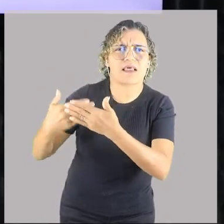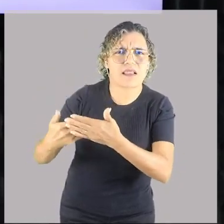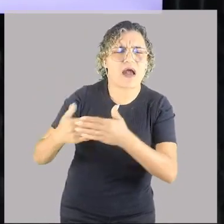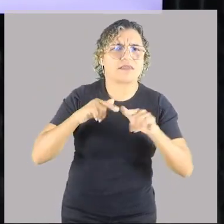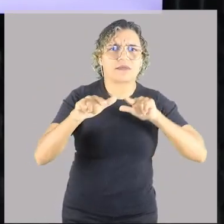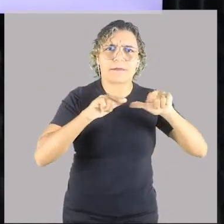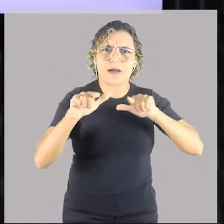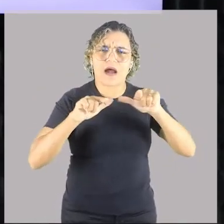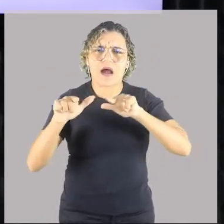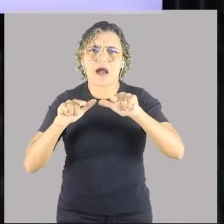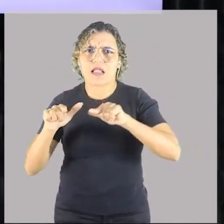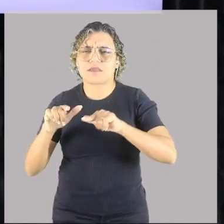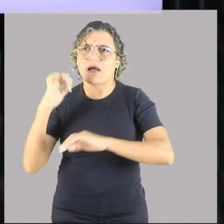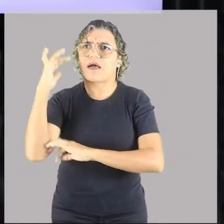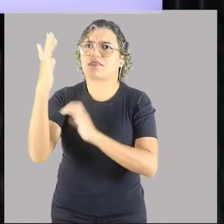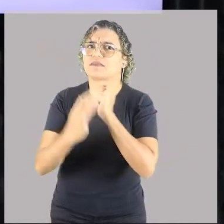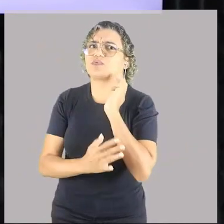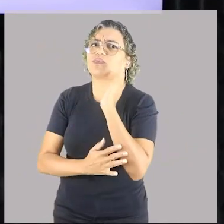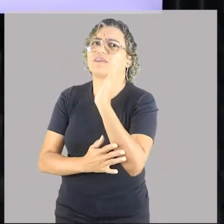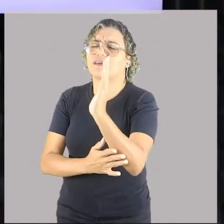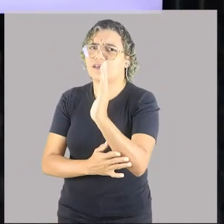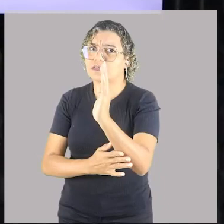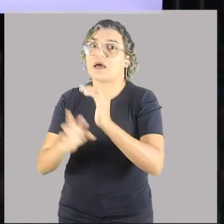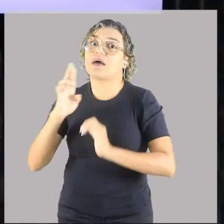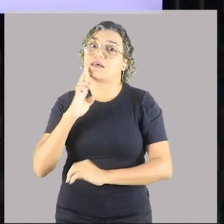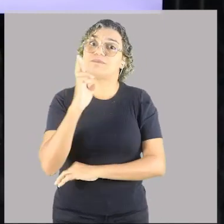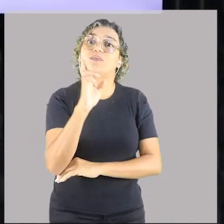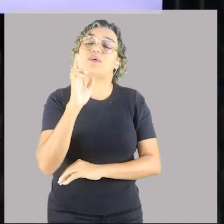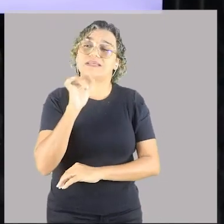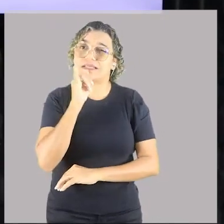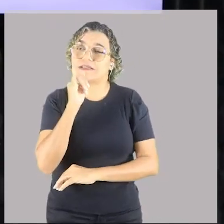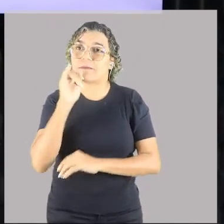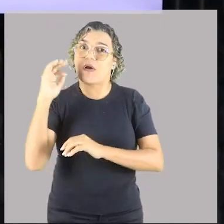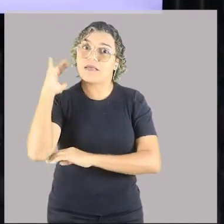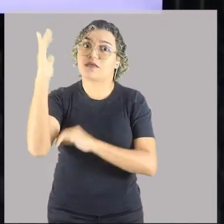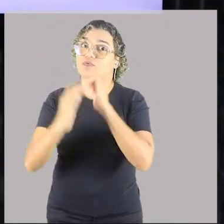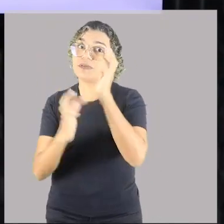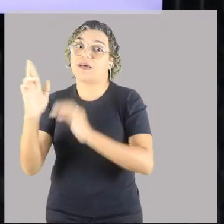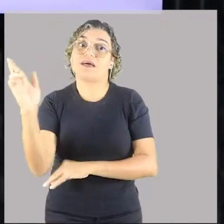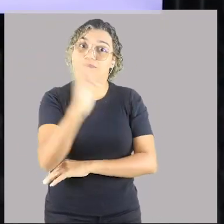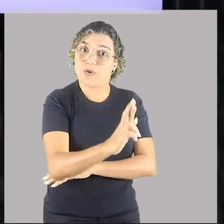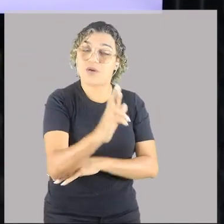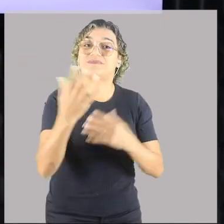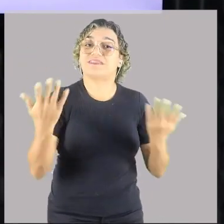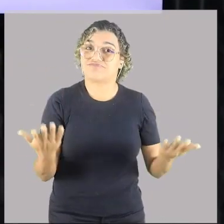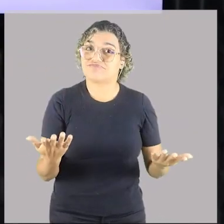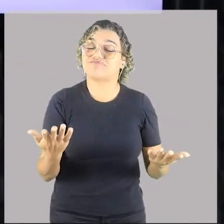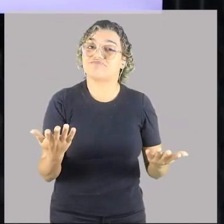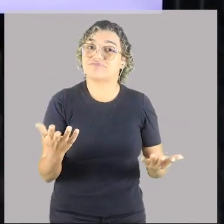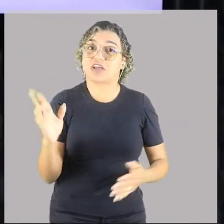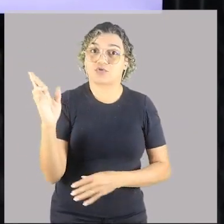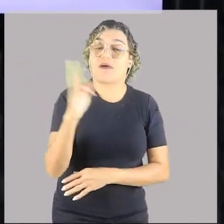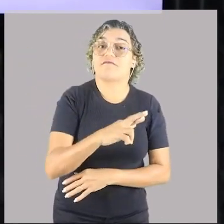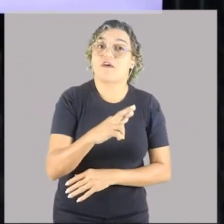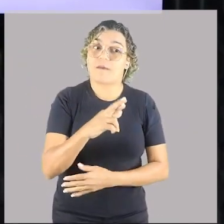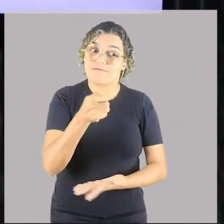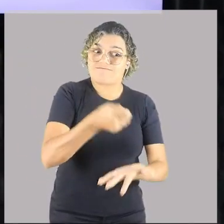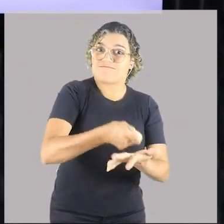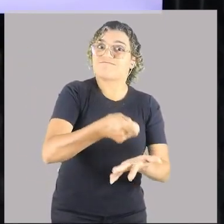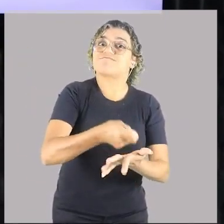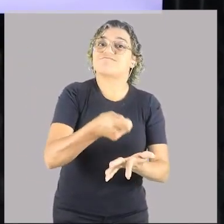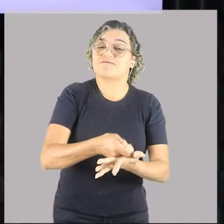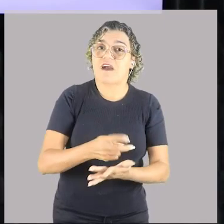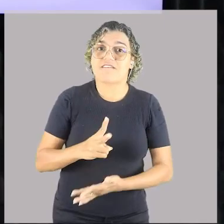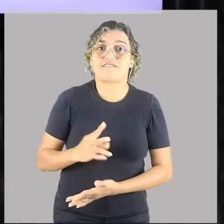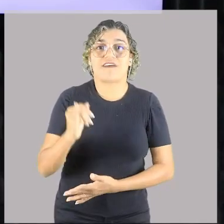plantado, a natureza ela tem dado a sua resposta. E, de uma certa forma, uma resposta bem dura,